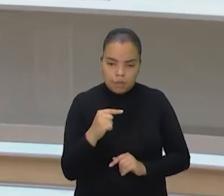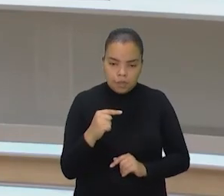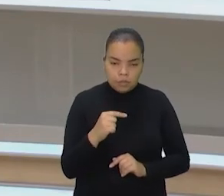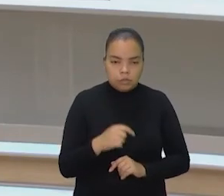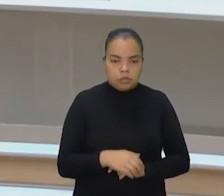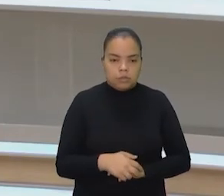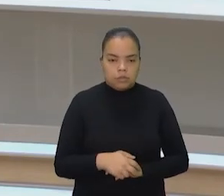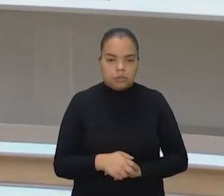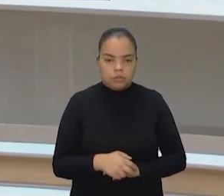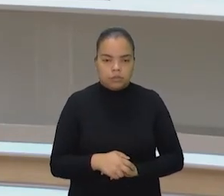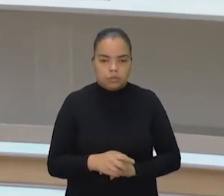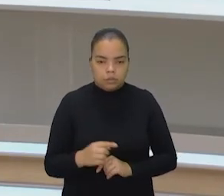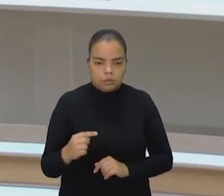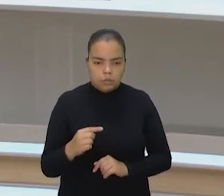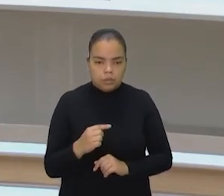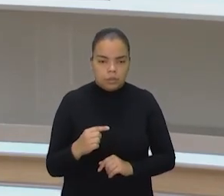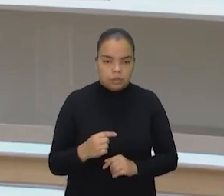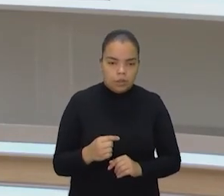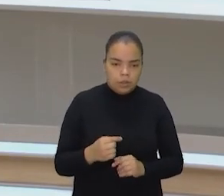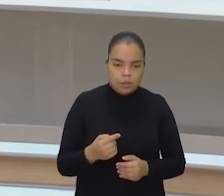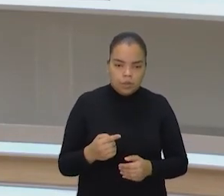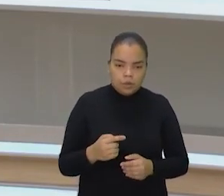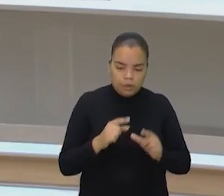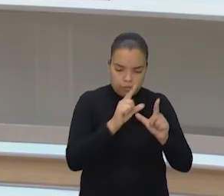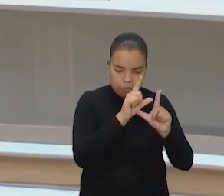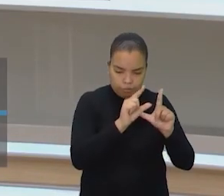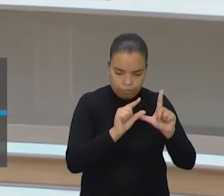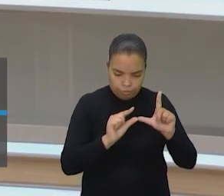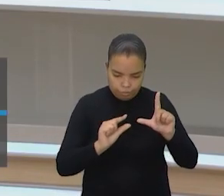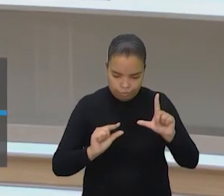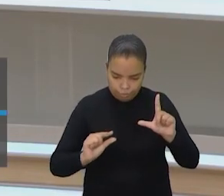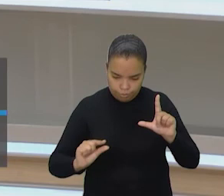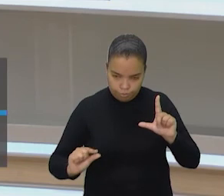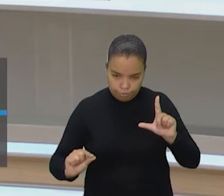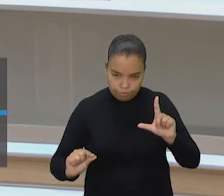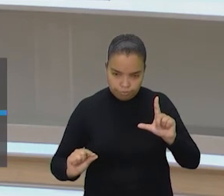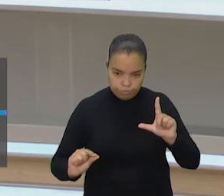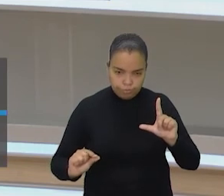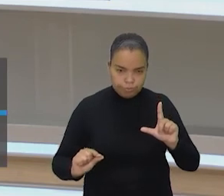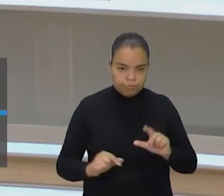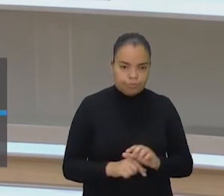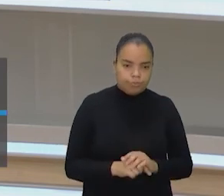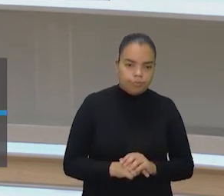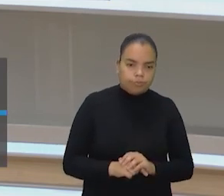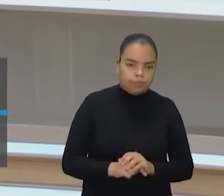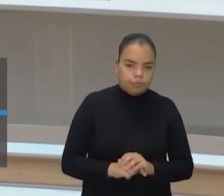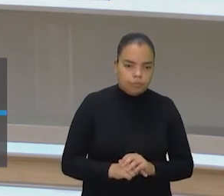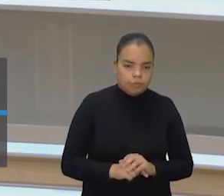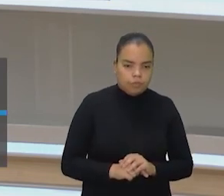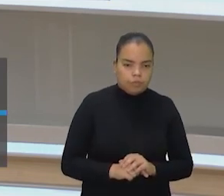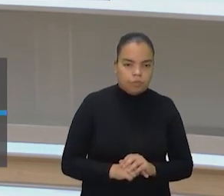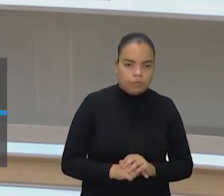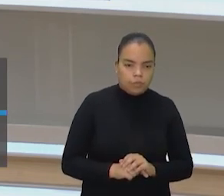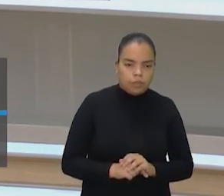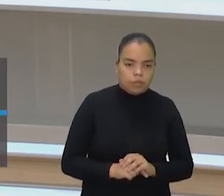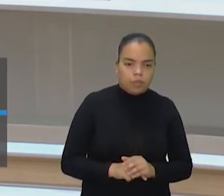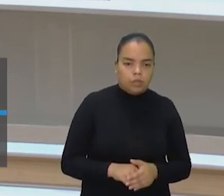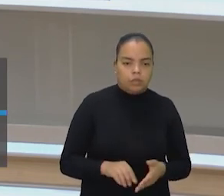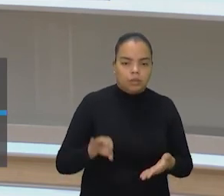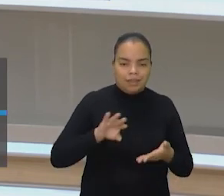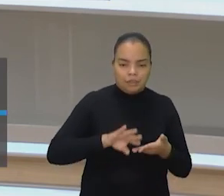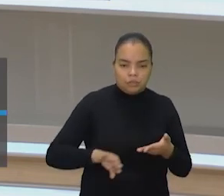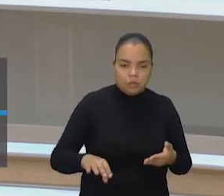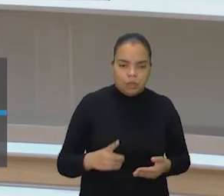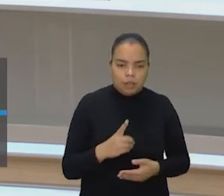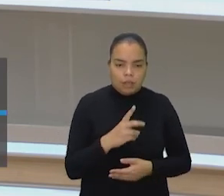no decaimento é menos, porque ele vai diminuindo. Você tinha uma massa de 100%, passou um tempo, caiu pela metade, diminuiu. Eu